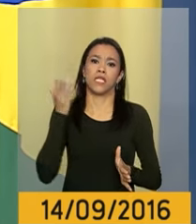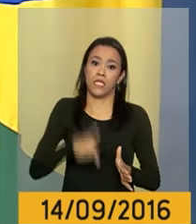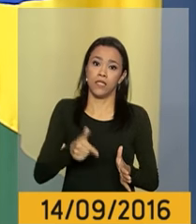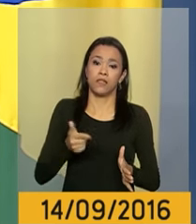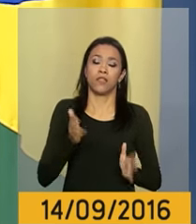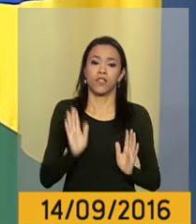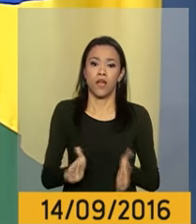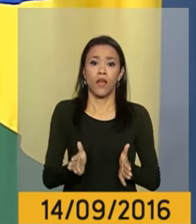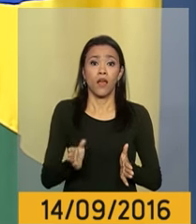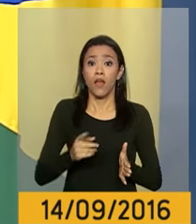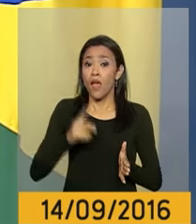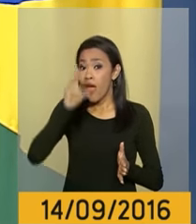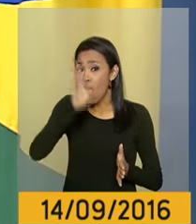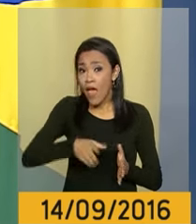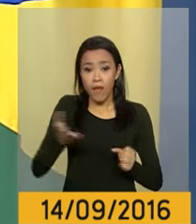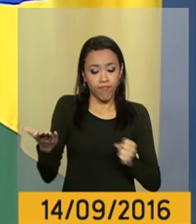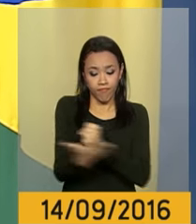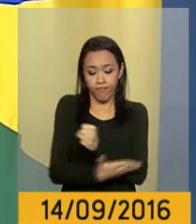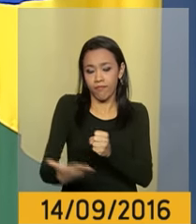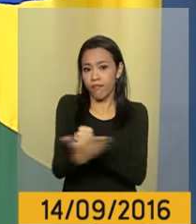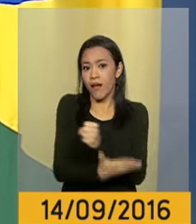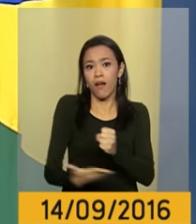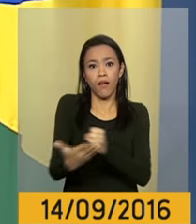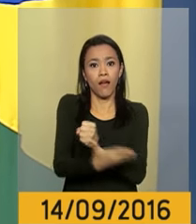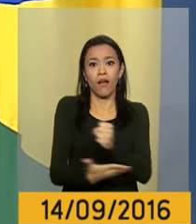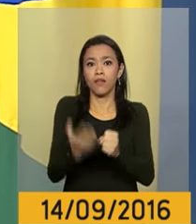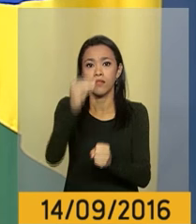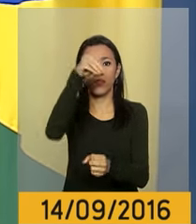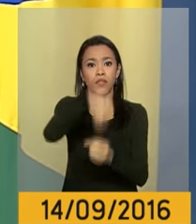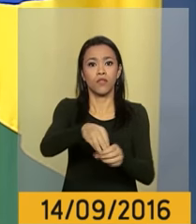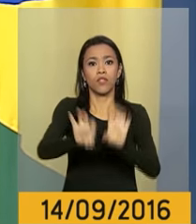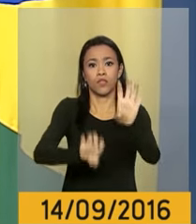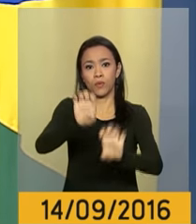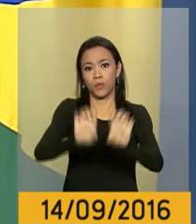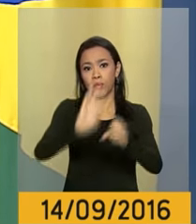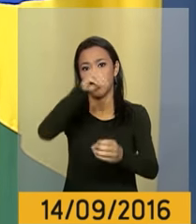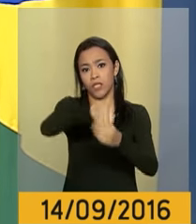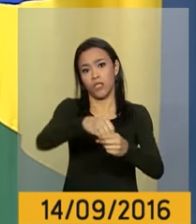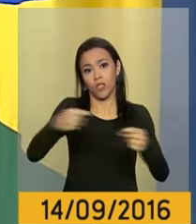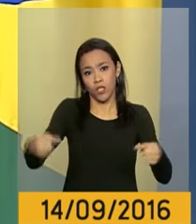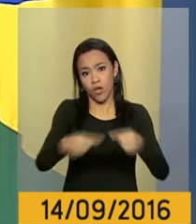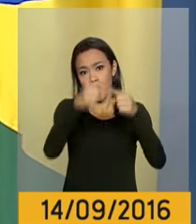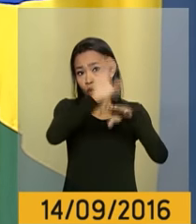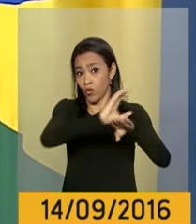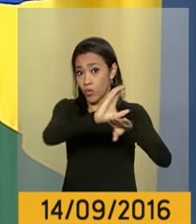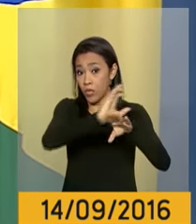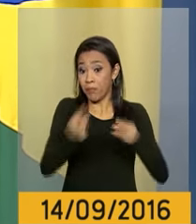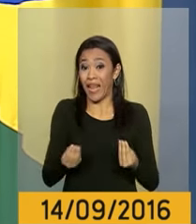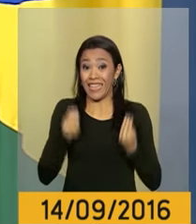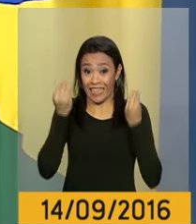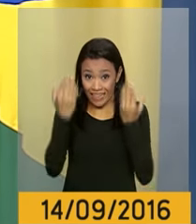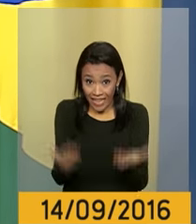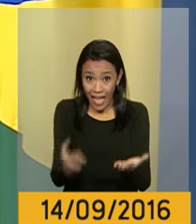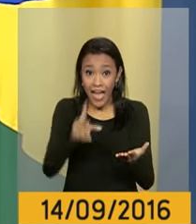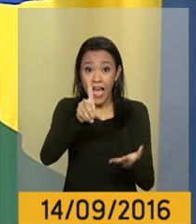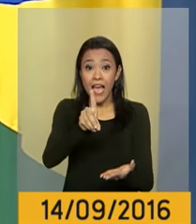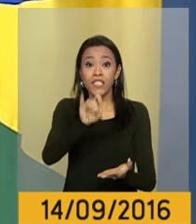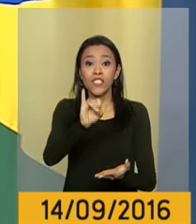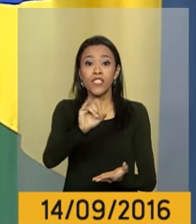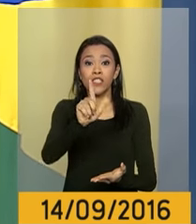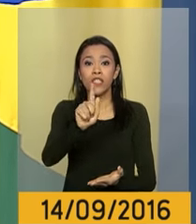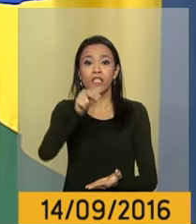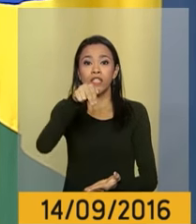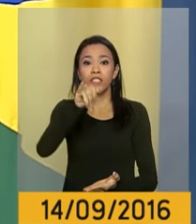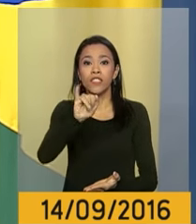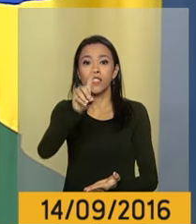são fundamentos da nossa, até da nossa estrutura constitucional. Porque para você dar dignidade à pessoa humana, que é um dos